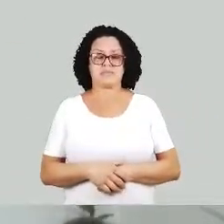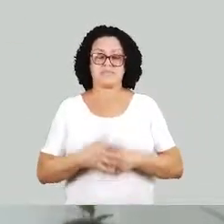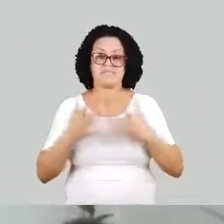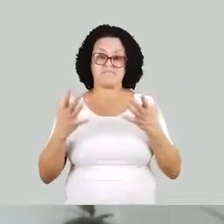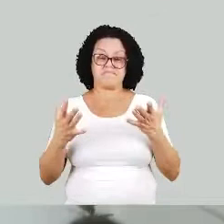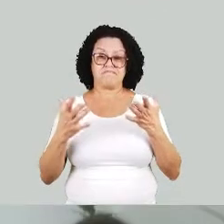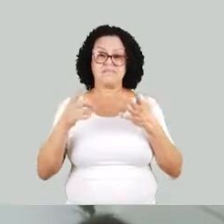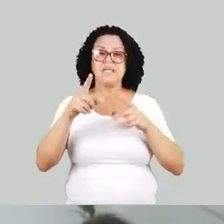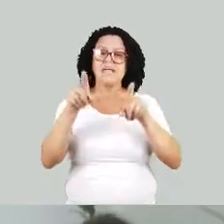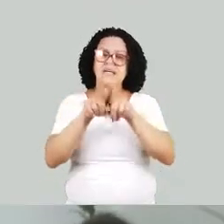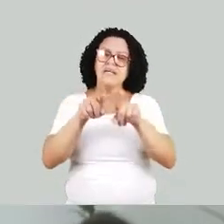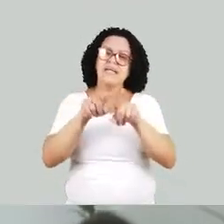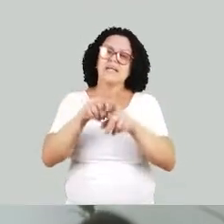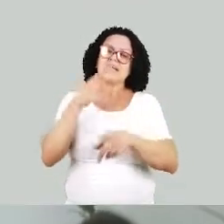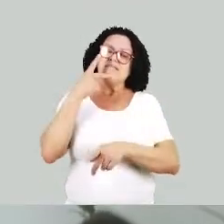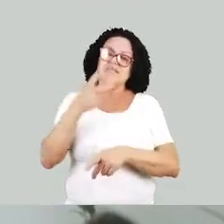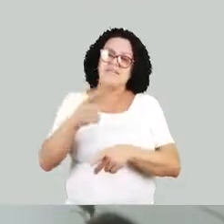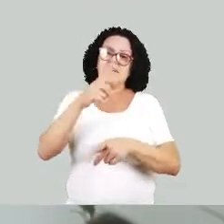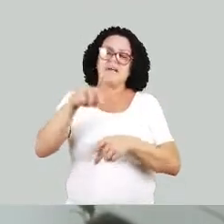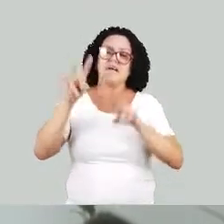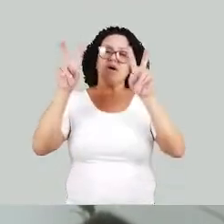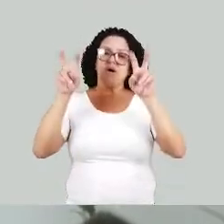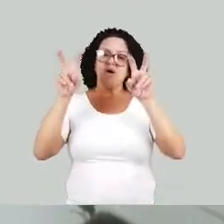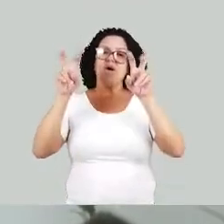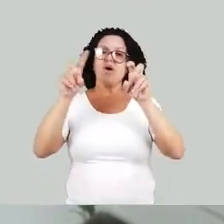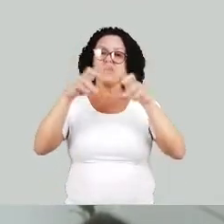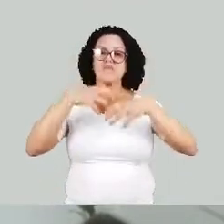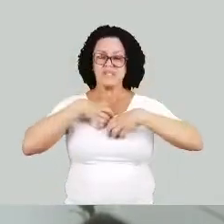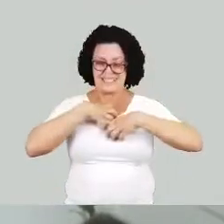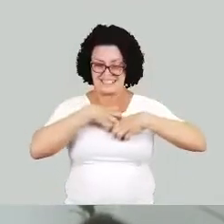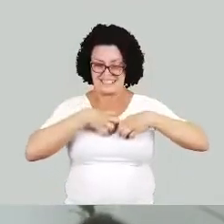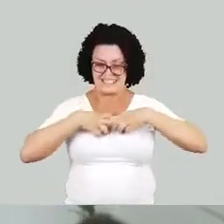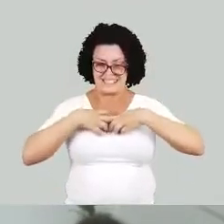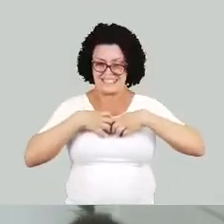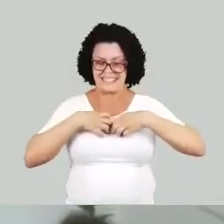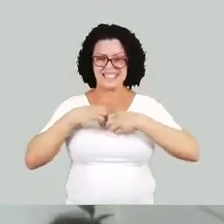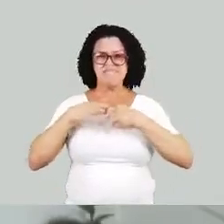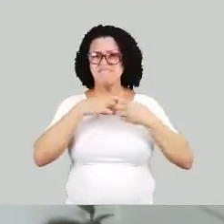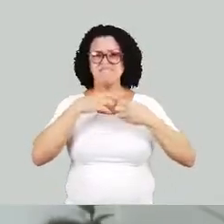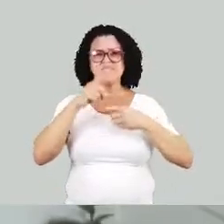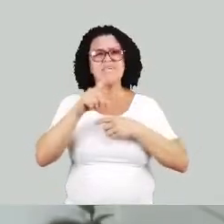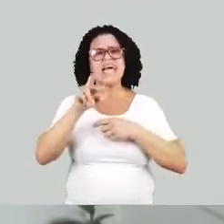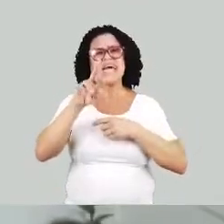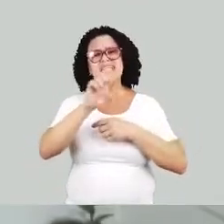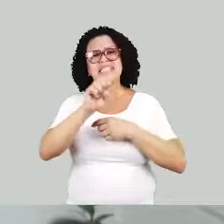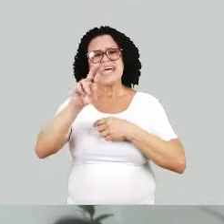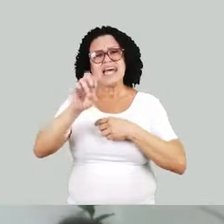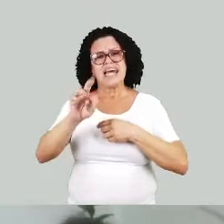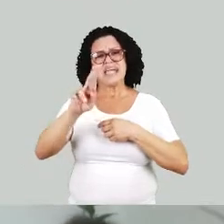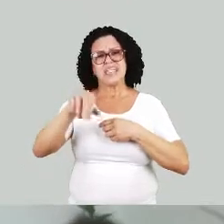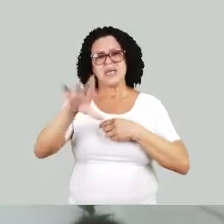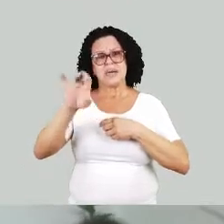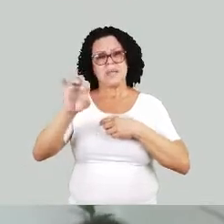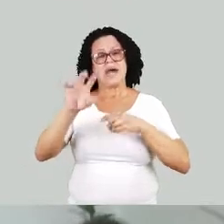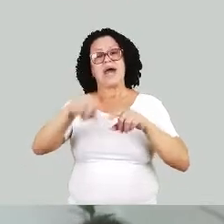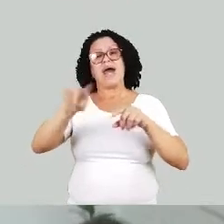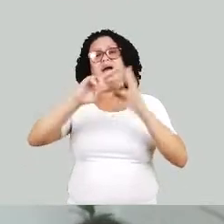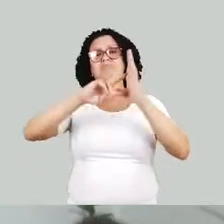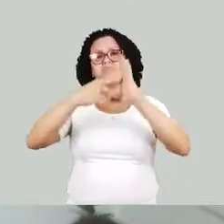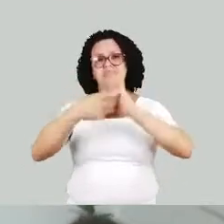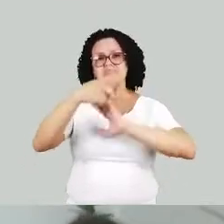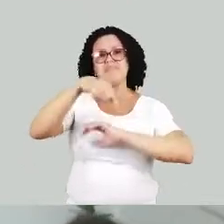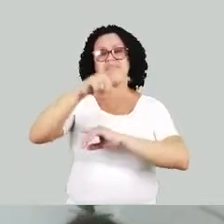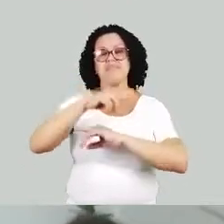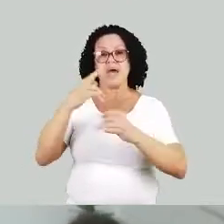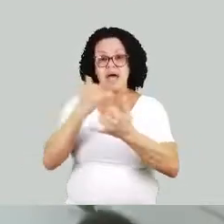E aí a gente não pode deixar de falar sobre a questão do ressentimento, né? O que é o ressentimento? O ressentimento é a ação e